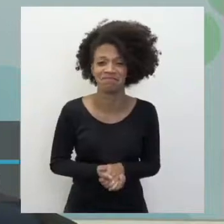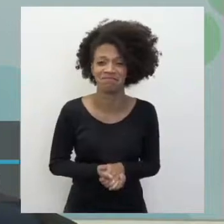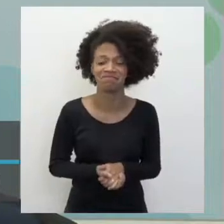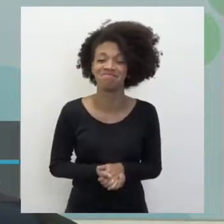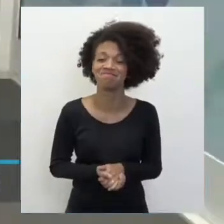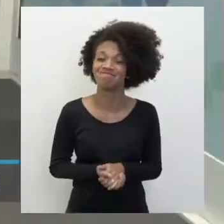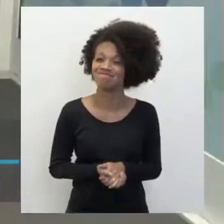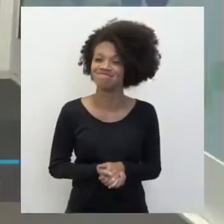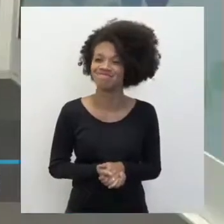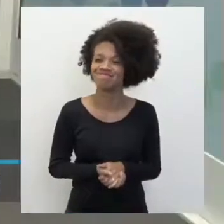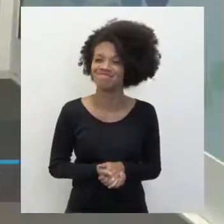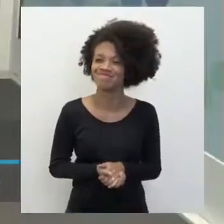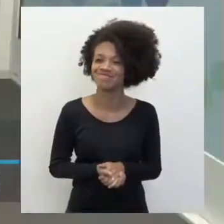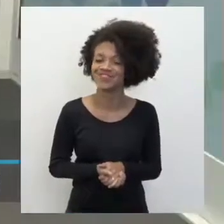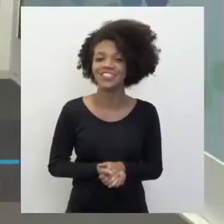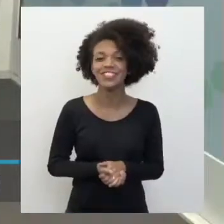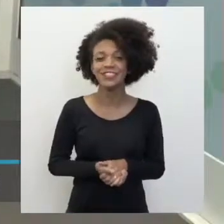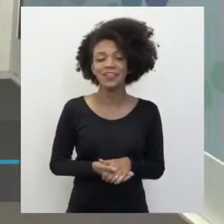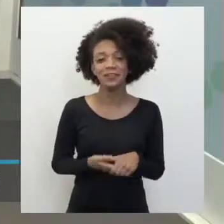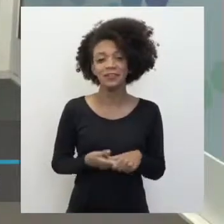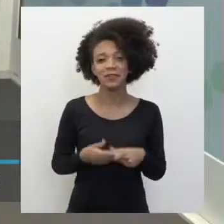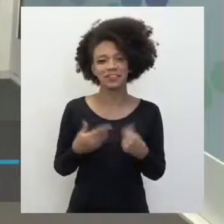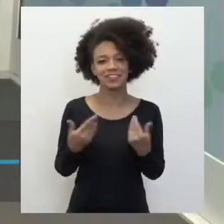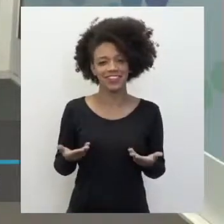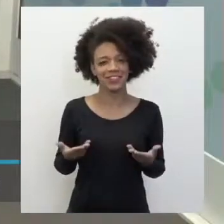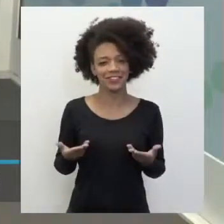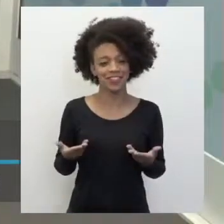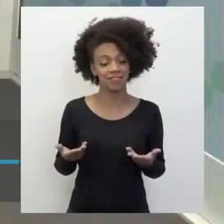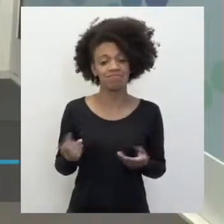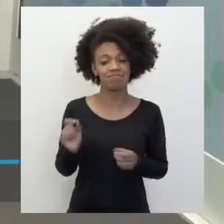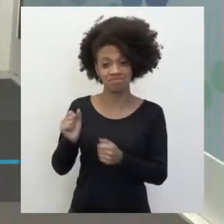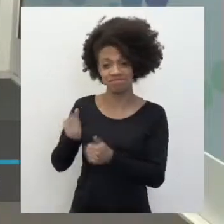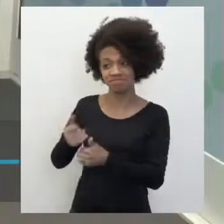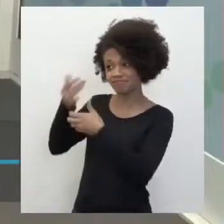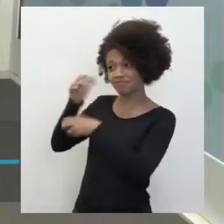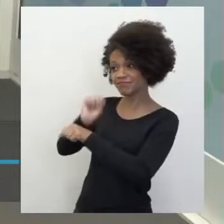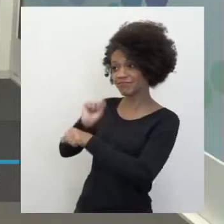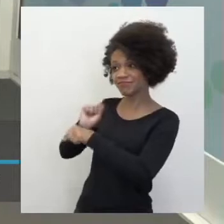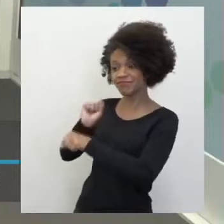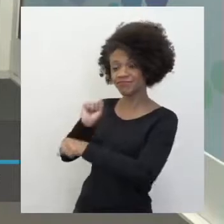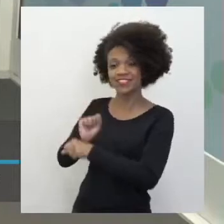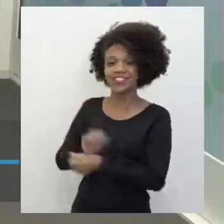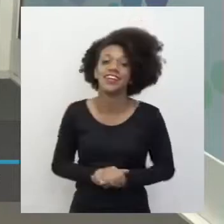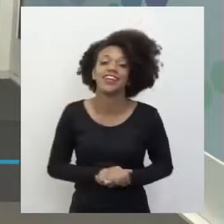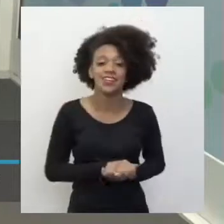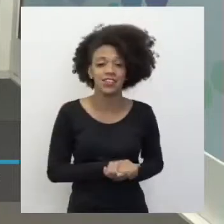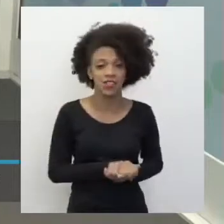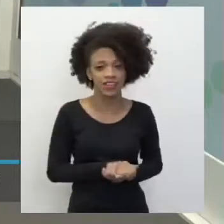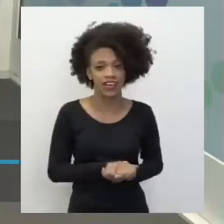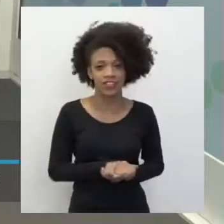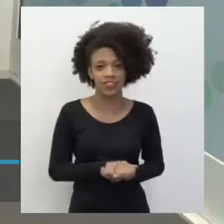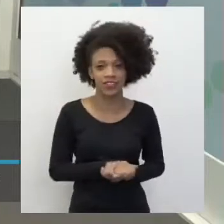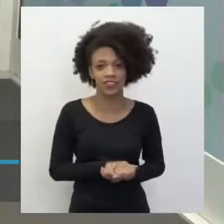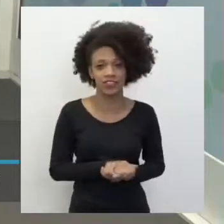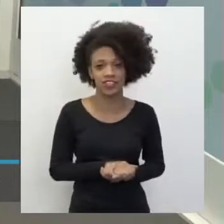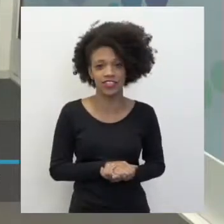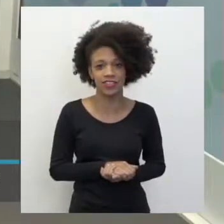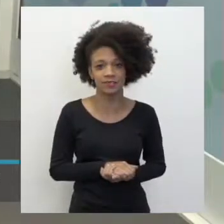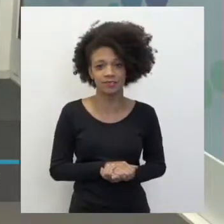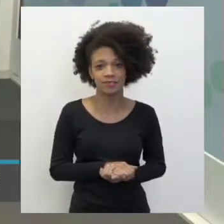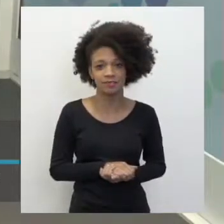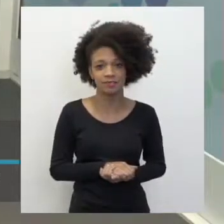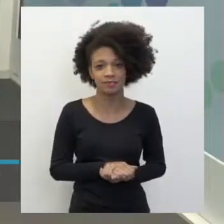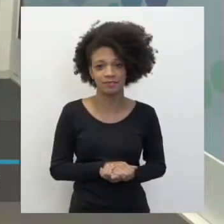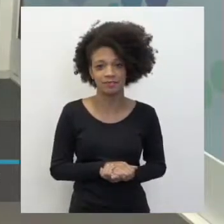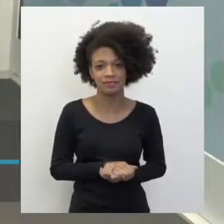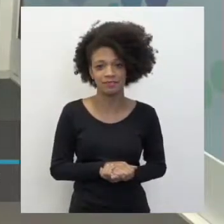E, É a mesma coisa, africano e indígena. e pros, respondam então para nós. Por que você acha